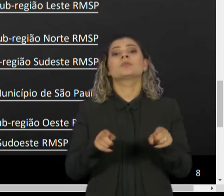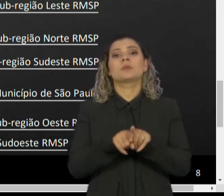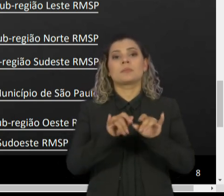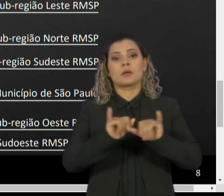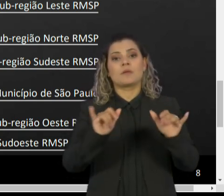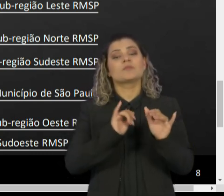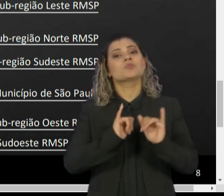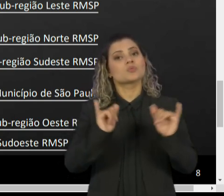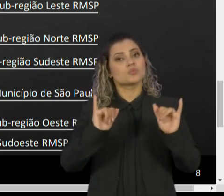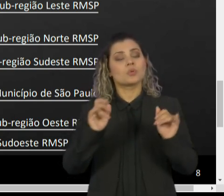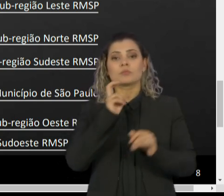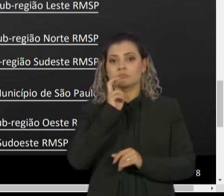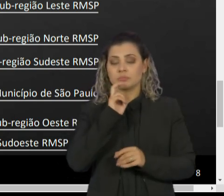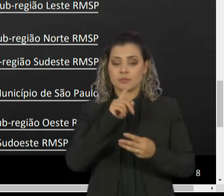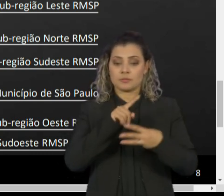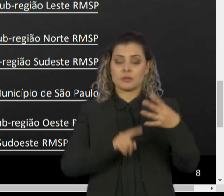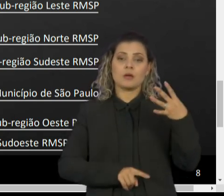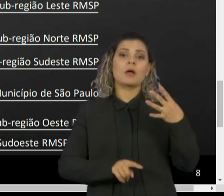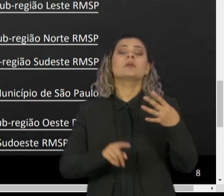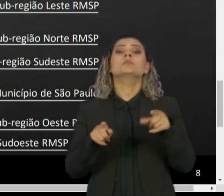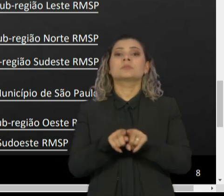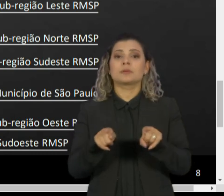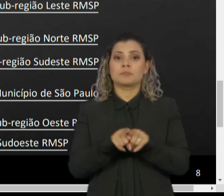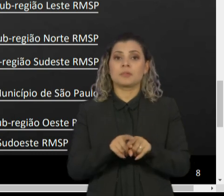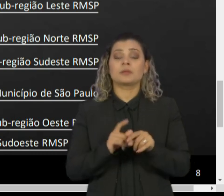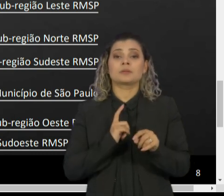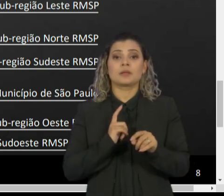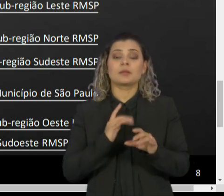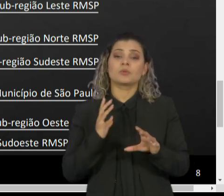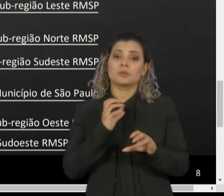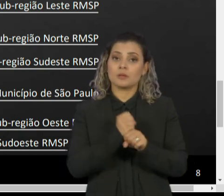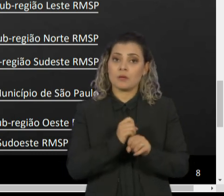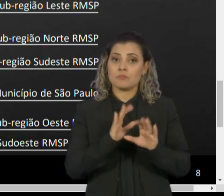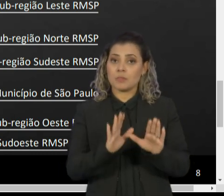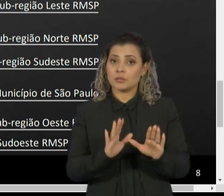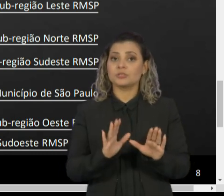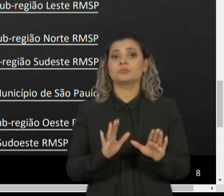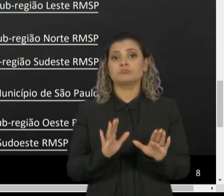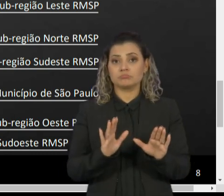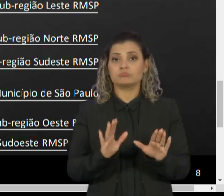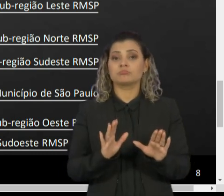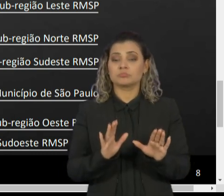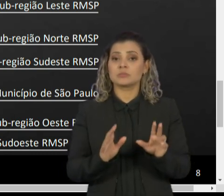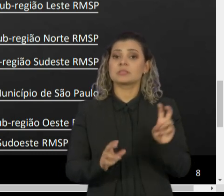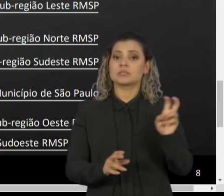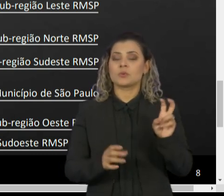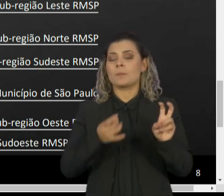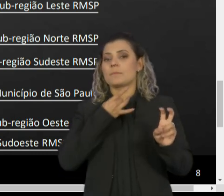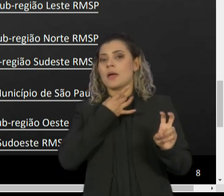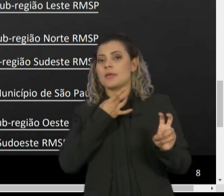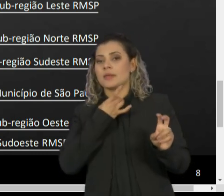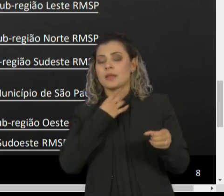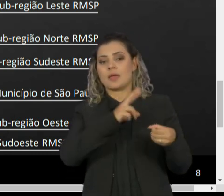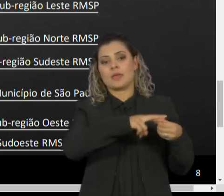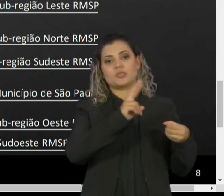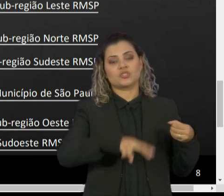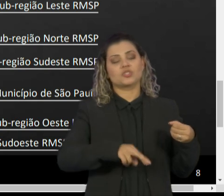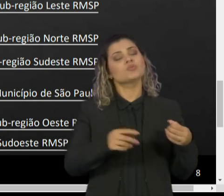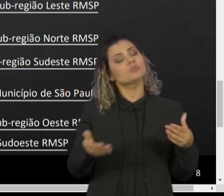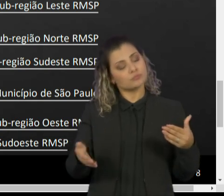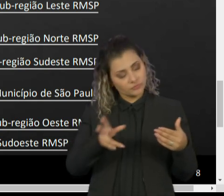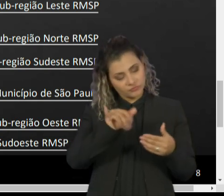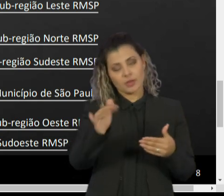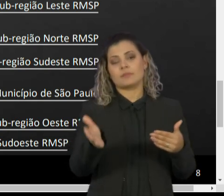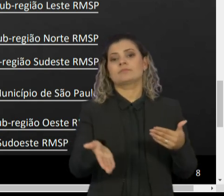que temos uma tendência de melhora aqui nessas regiões, mas nós temos agora também Marília e Registro na